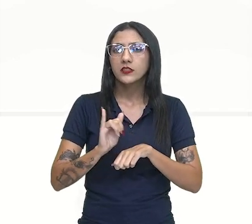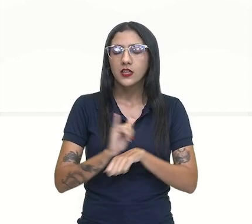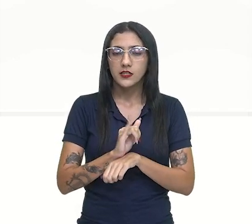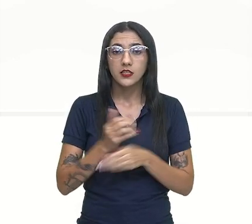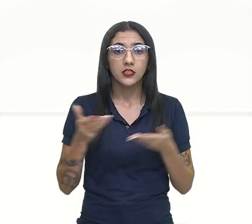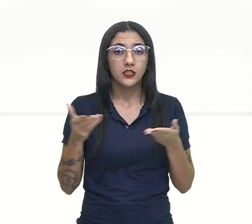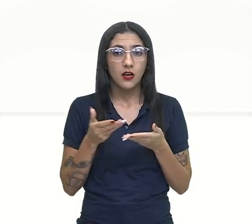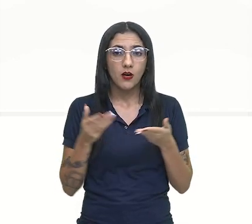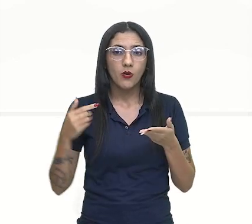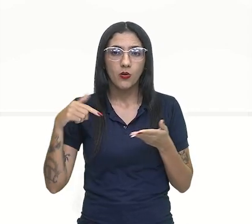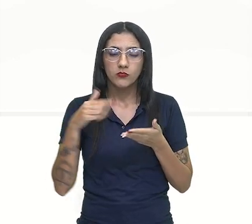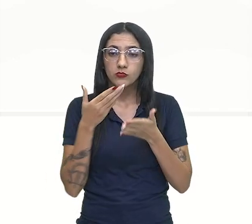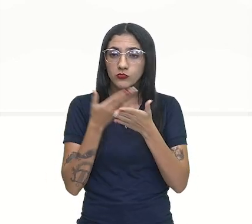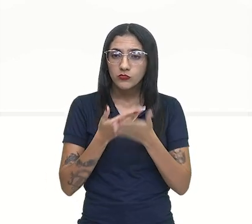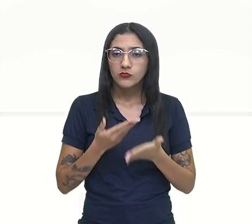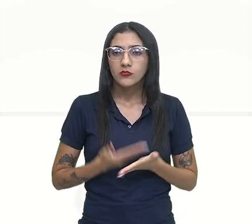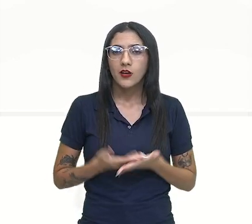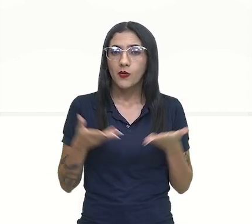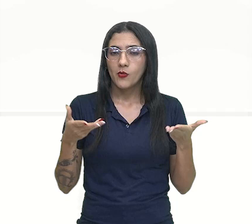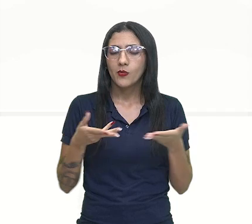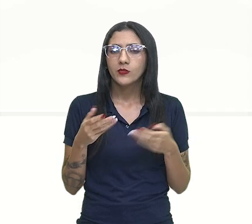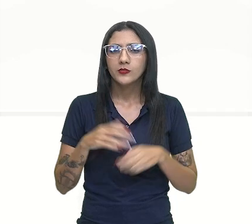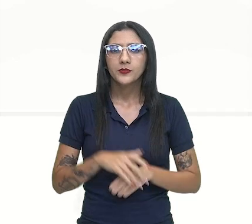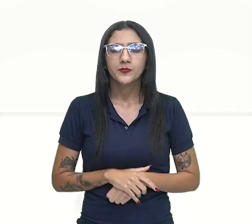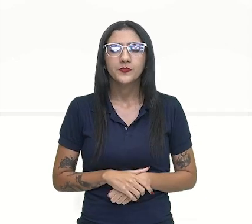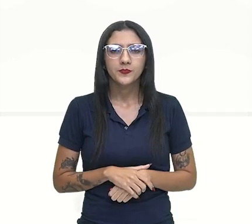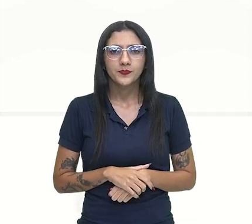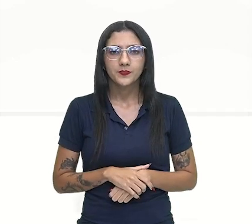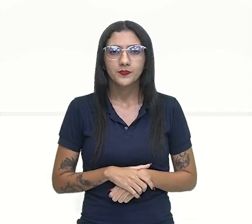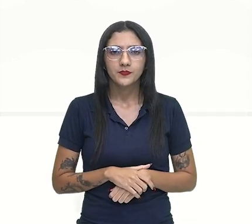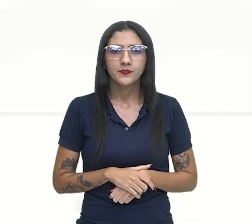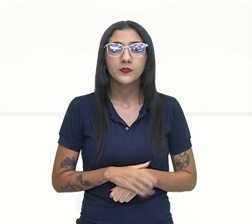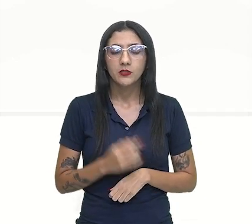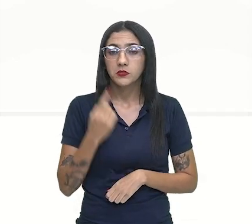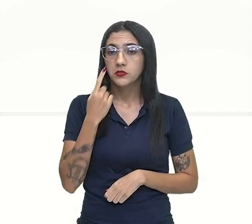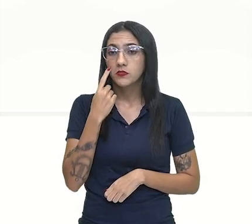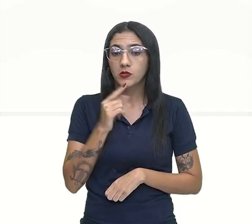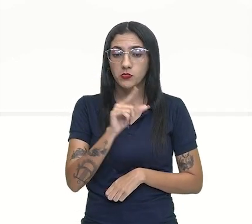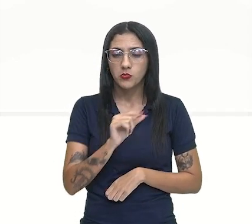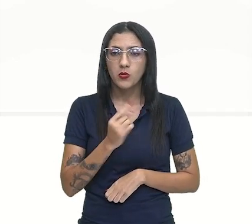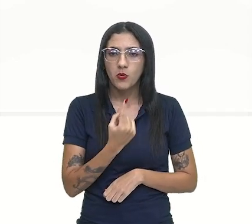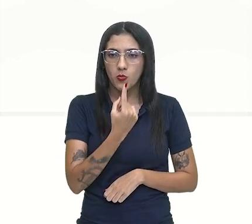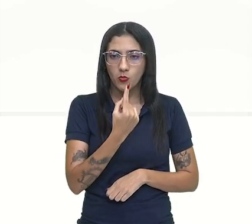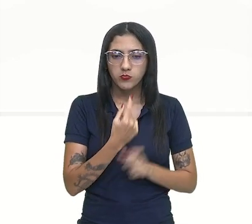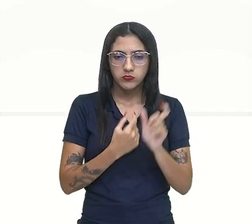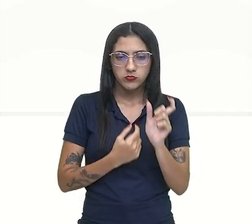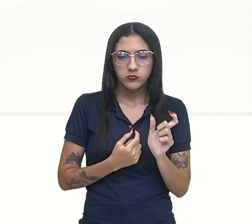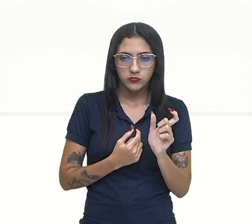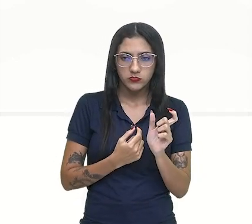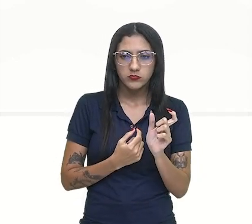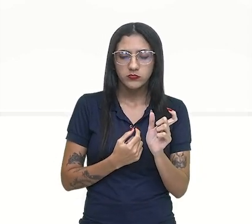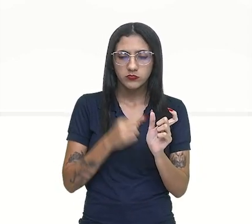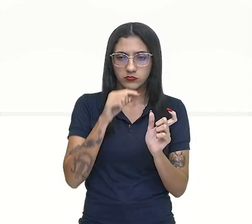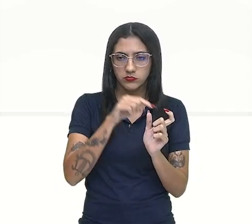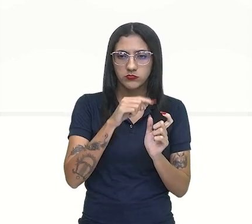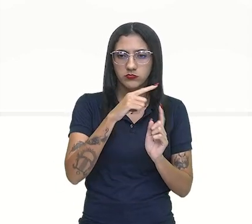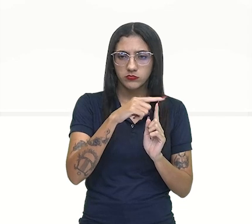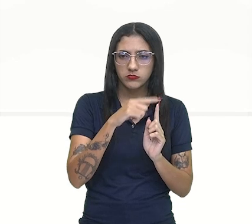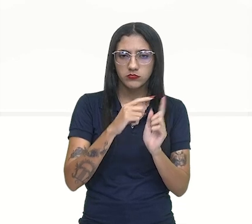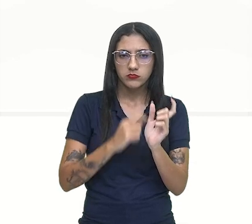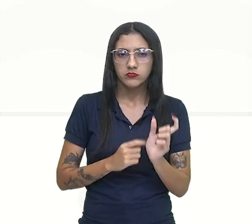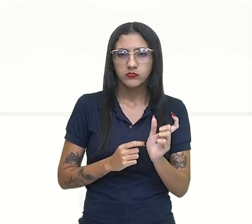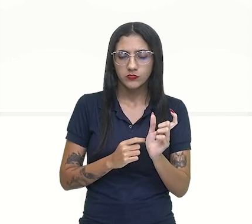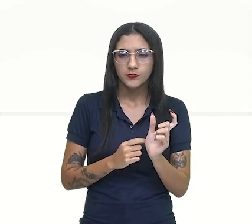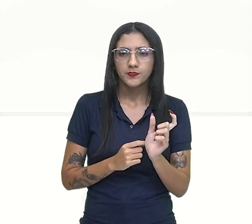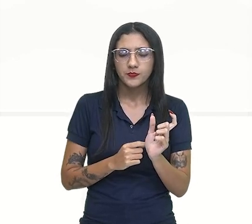vai estudar na nossa aula de hoje. Então, eu vou pegar a unidade que eu quero converter, tá?